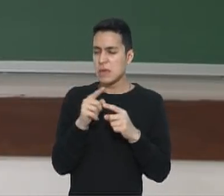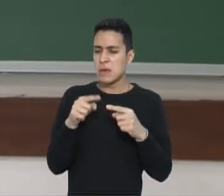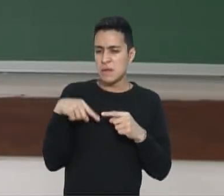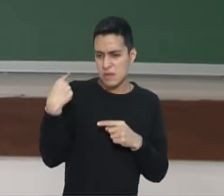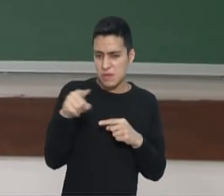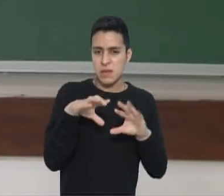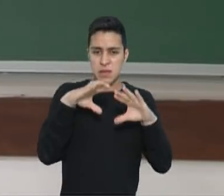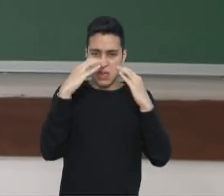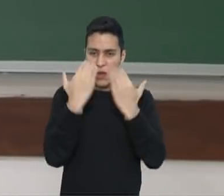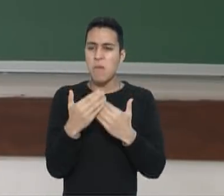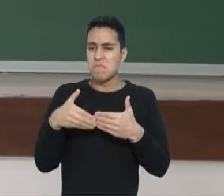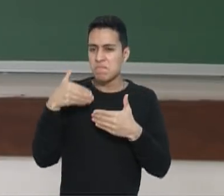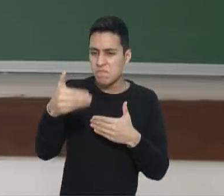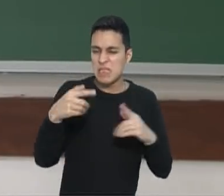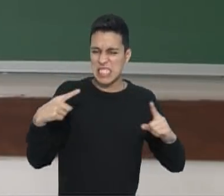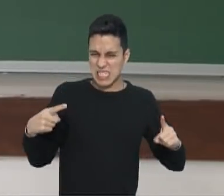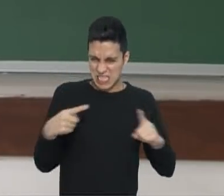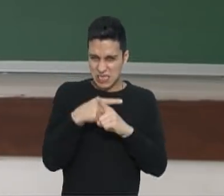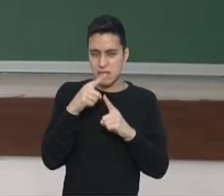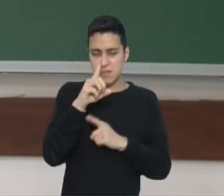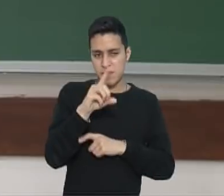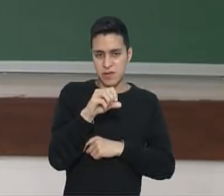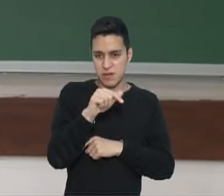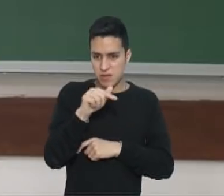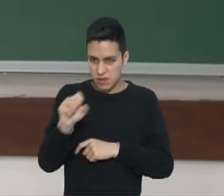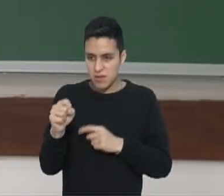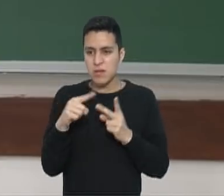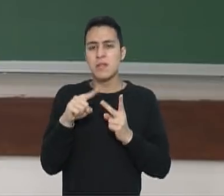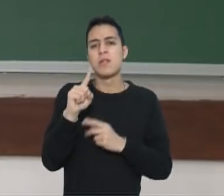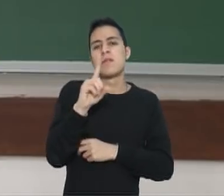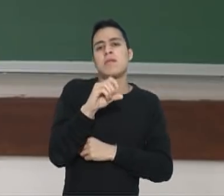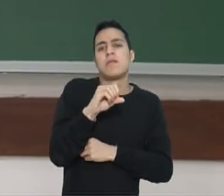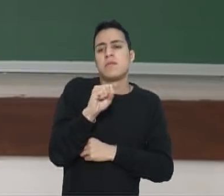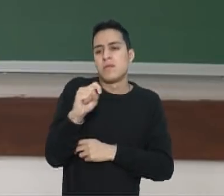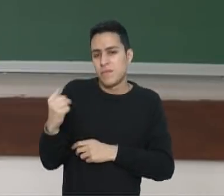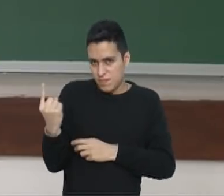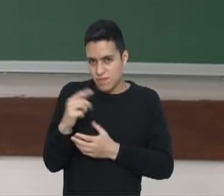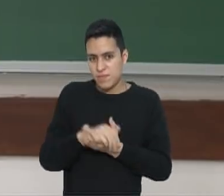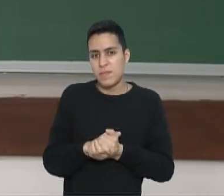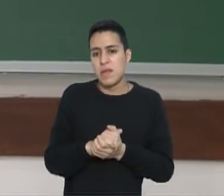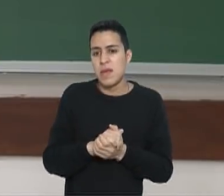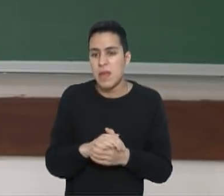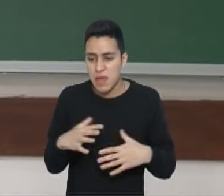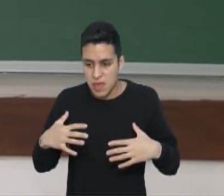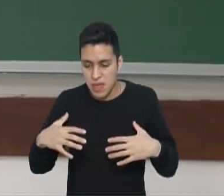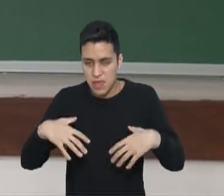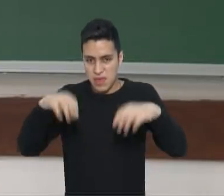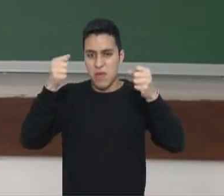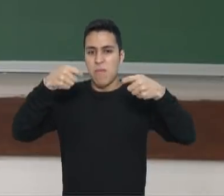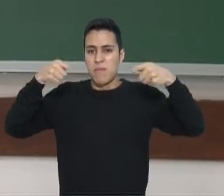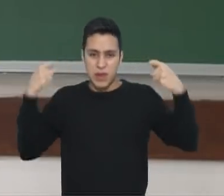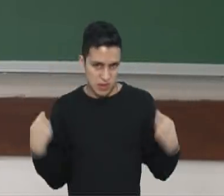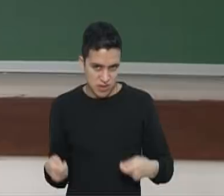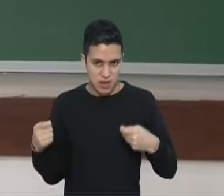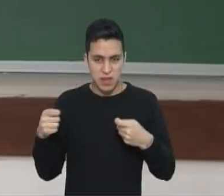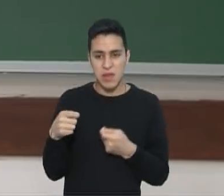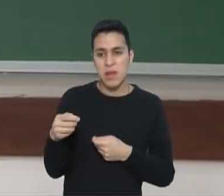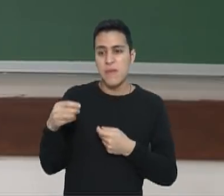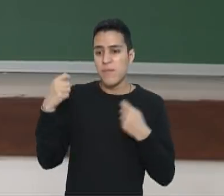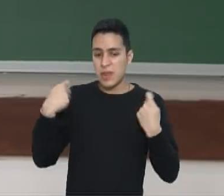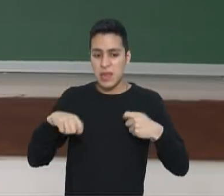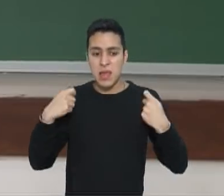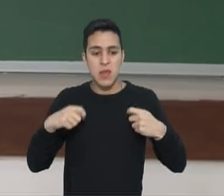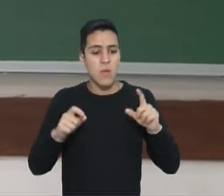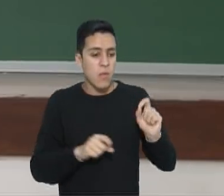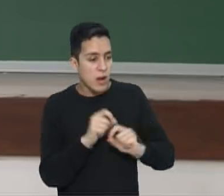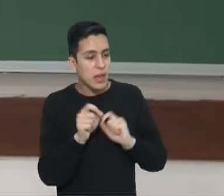próximos campeonatos, em 1978 e 1981, a disputa do campeonato mundial era obrigatória, o campeão deveria pôr o